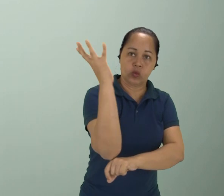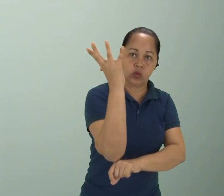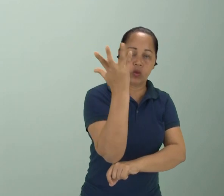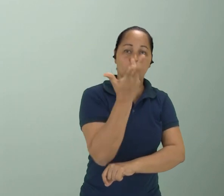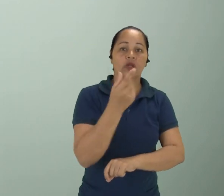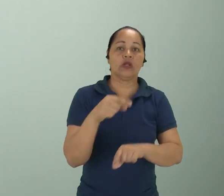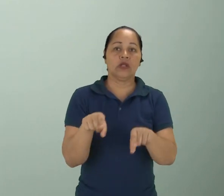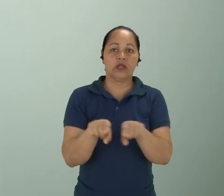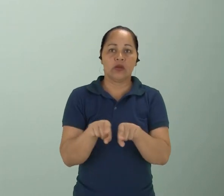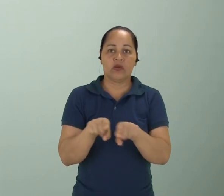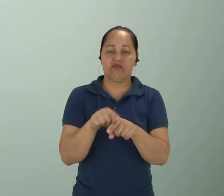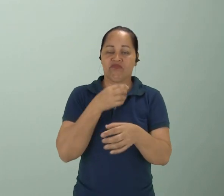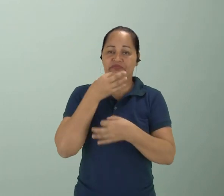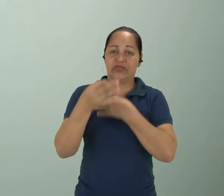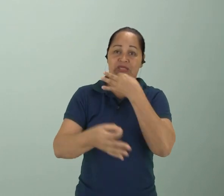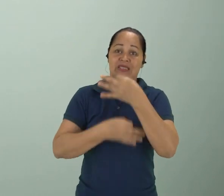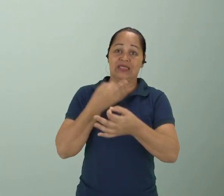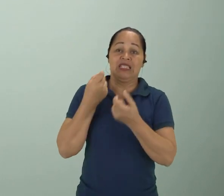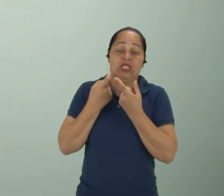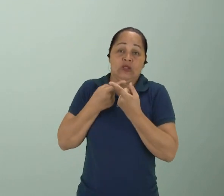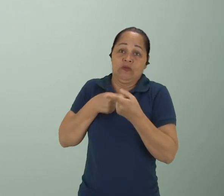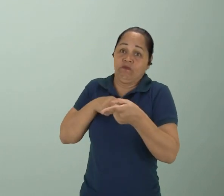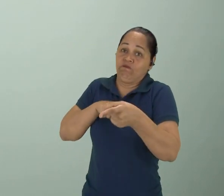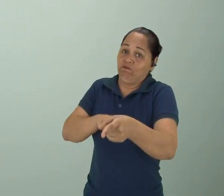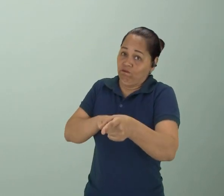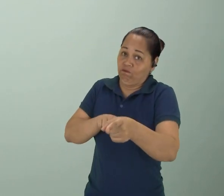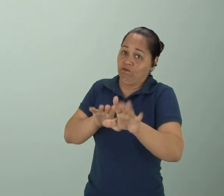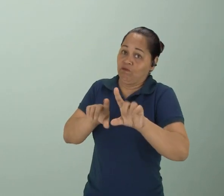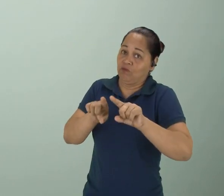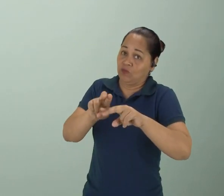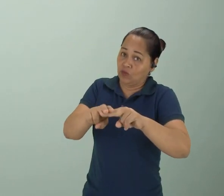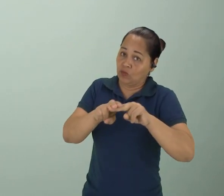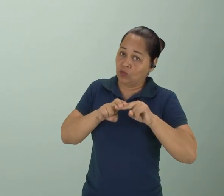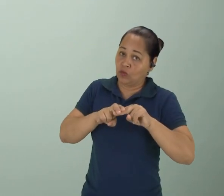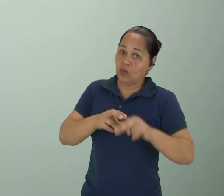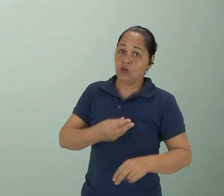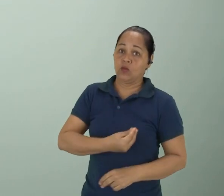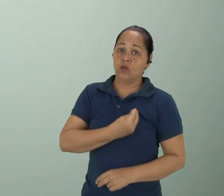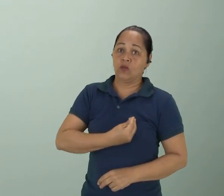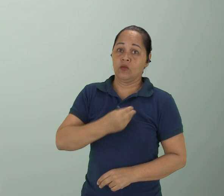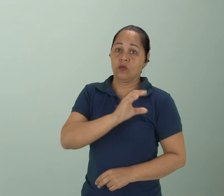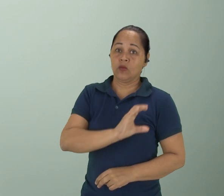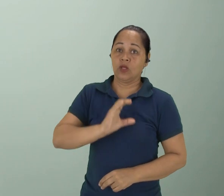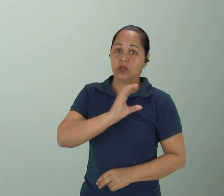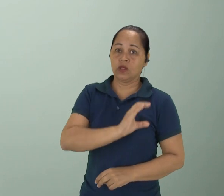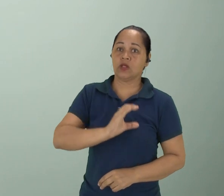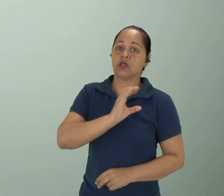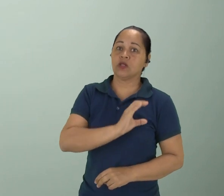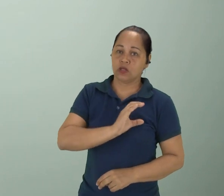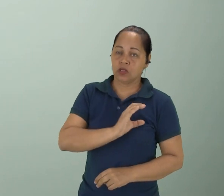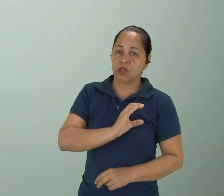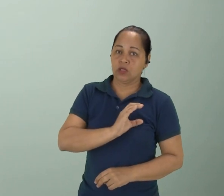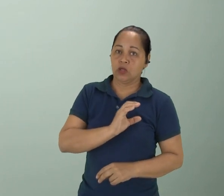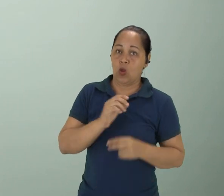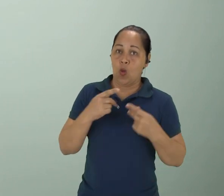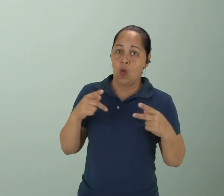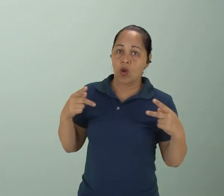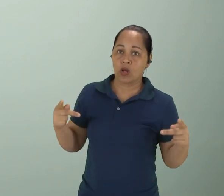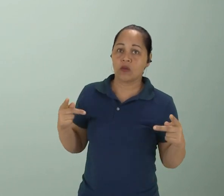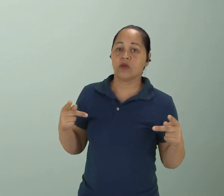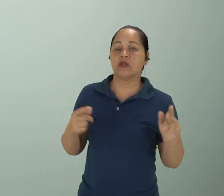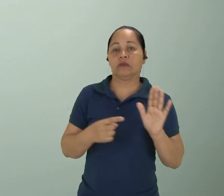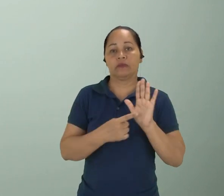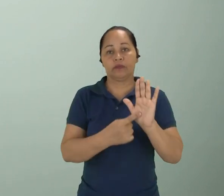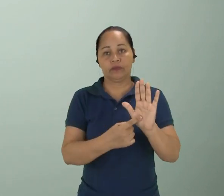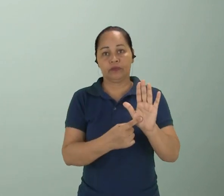criticada é um desafio gente pô a viver ciências você estudante é a solução para os problemas